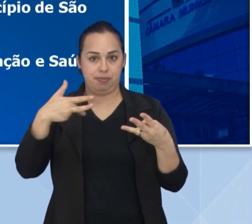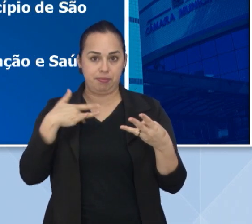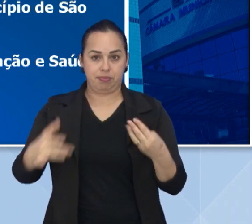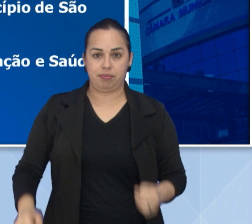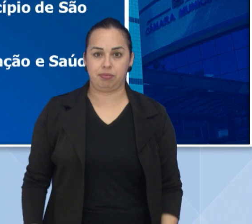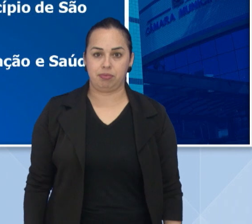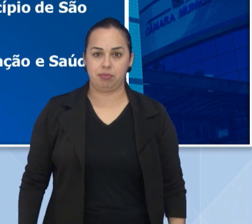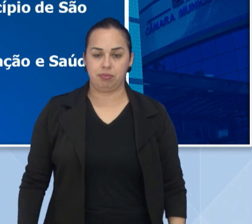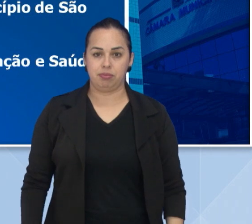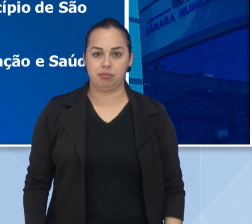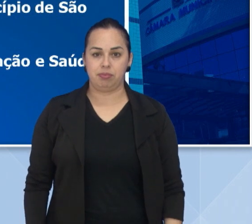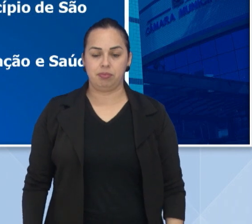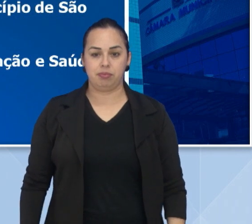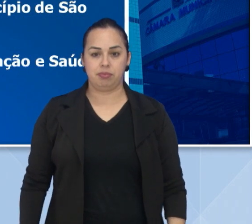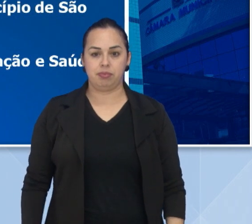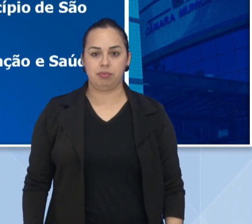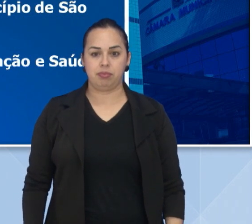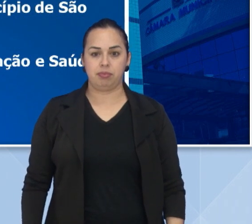Saúde.